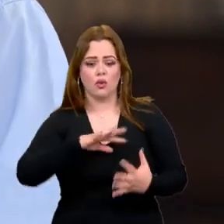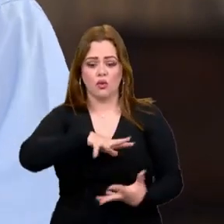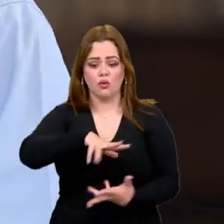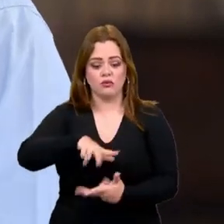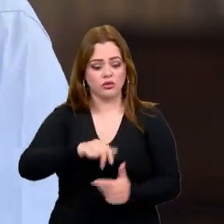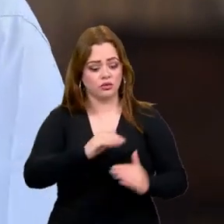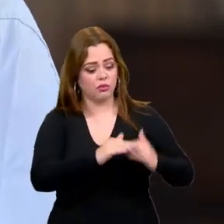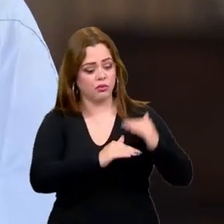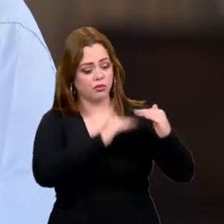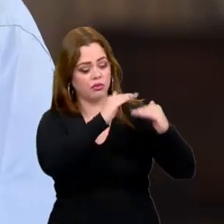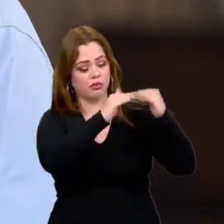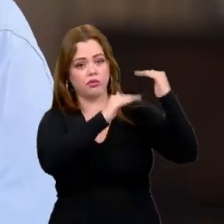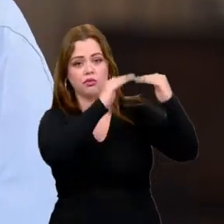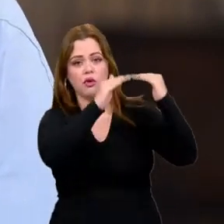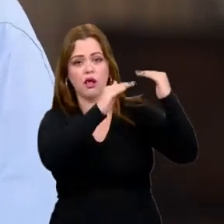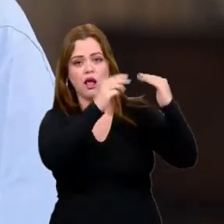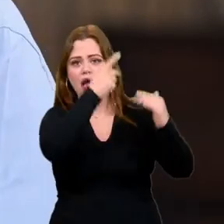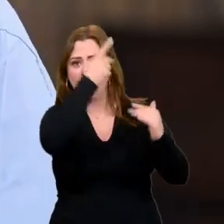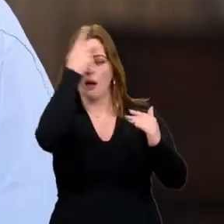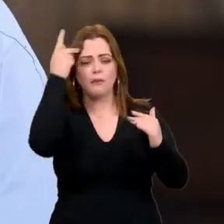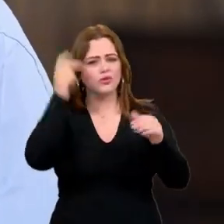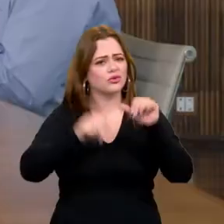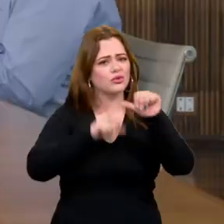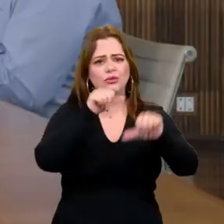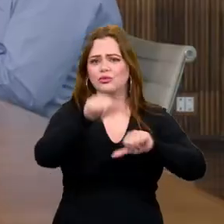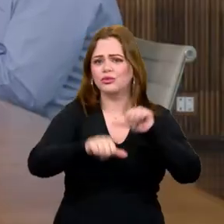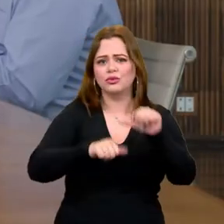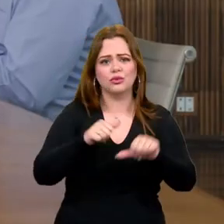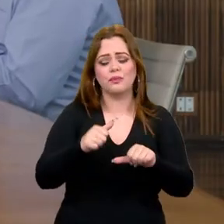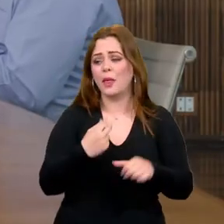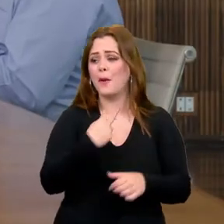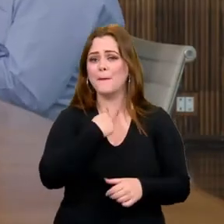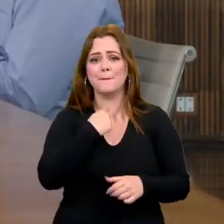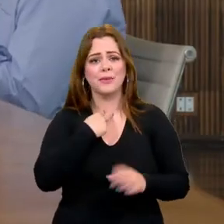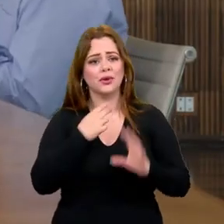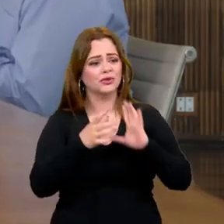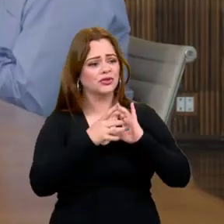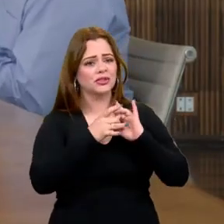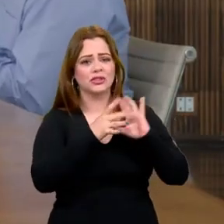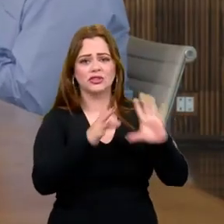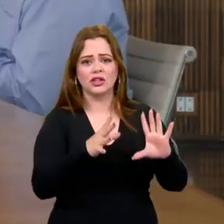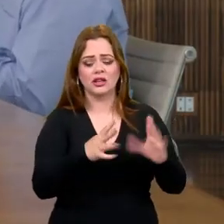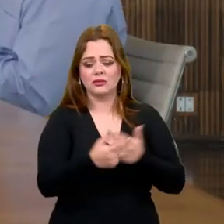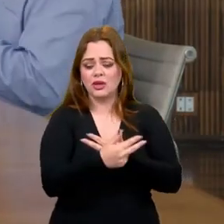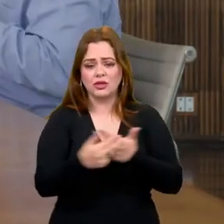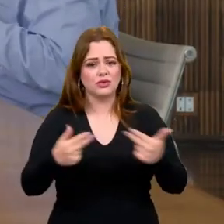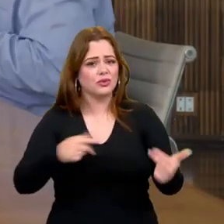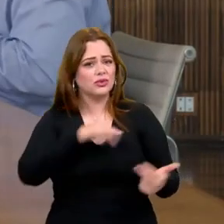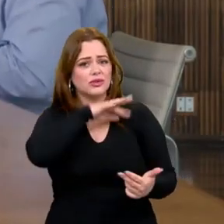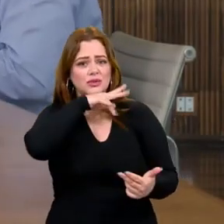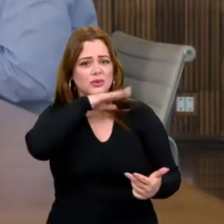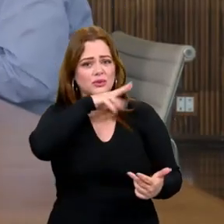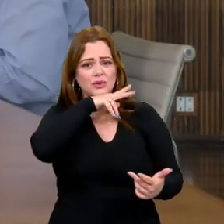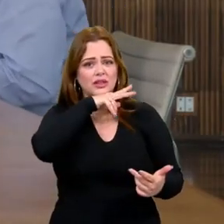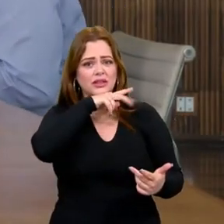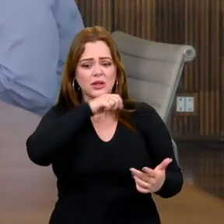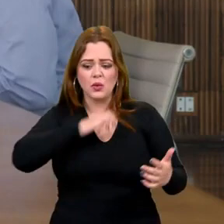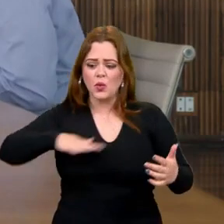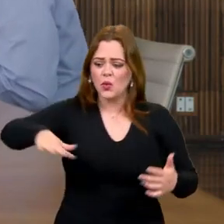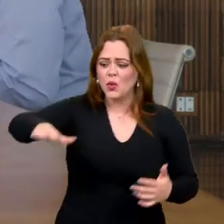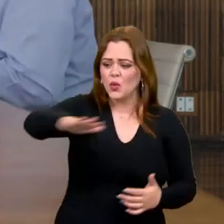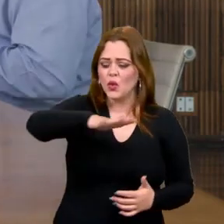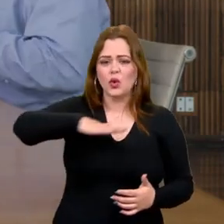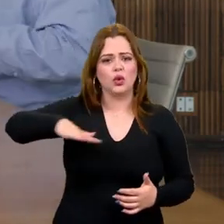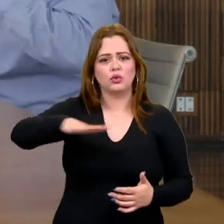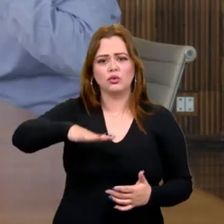não podemos permitir que as coisas ruins tome conta do da humanidade nós precisamos acabar com a fake News por isso eu queria